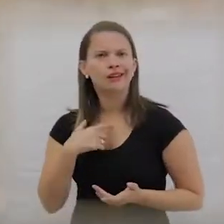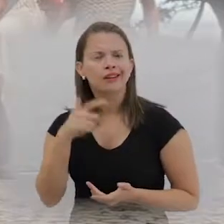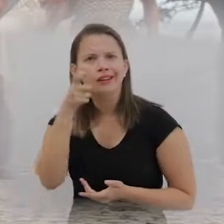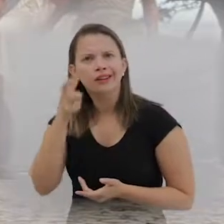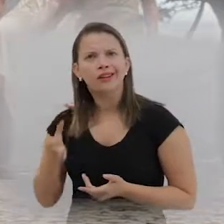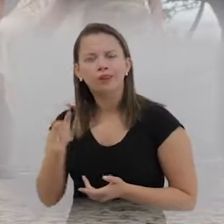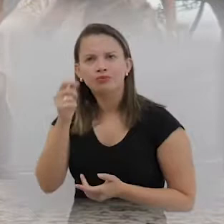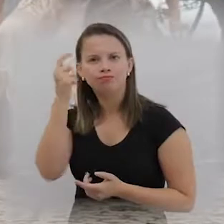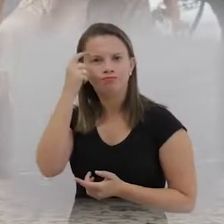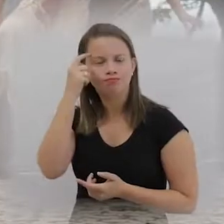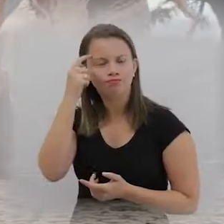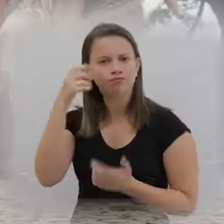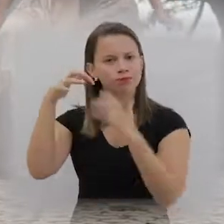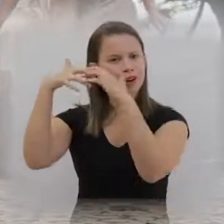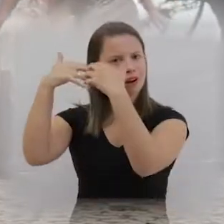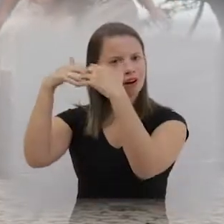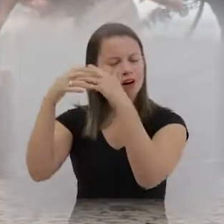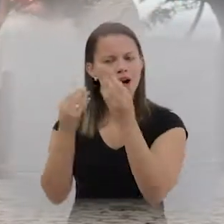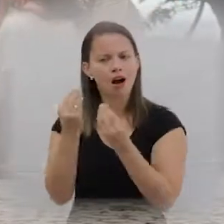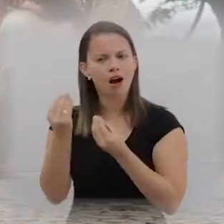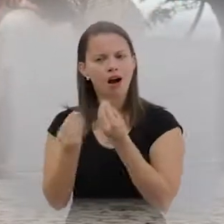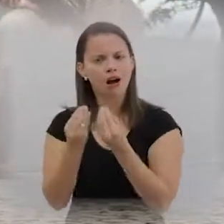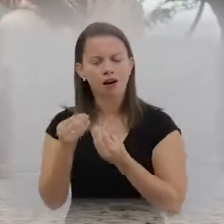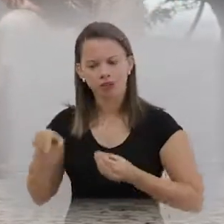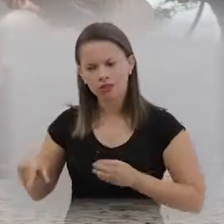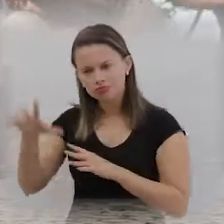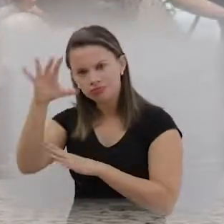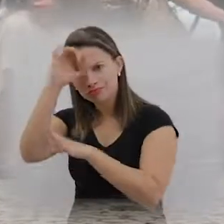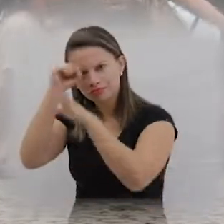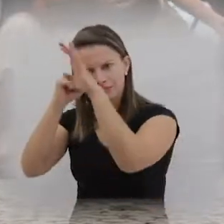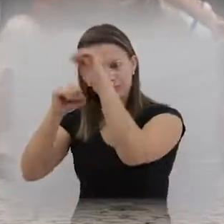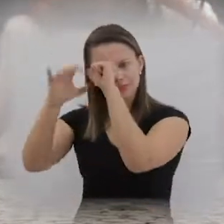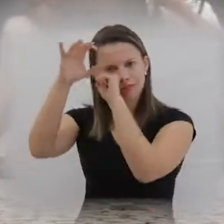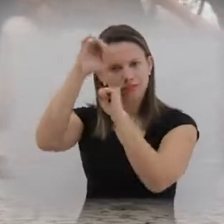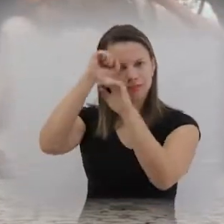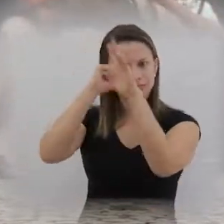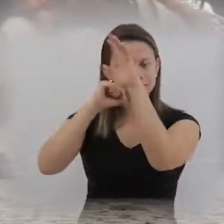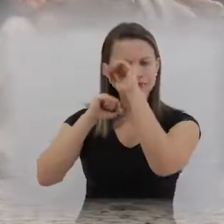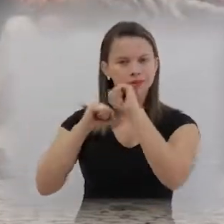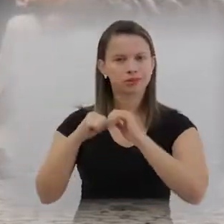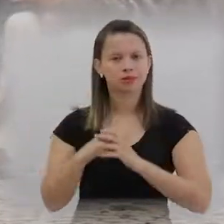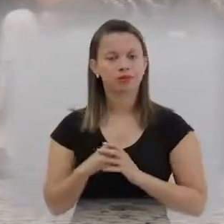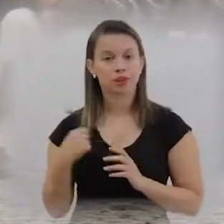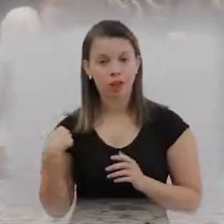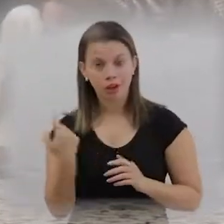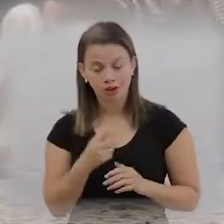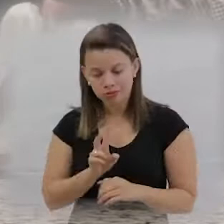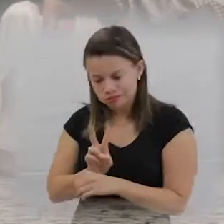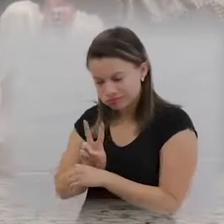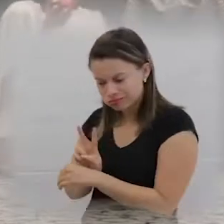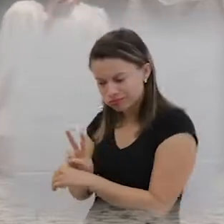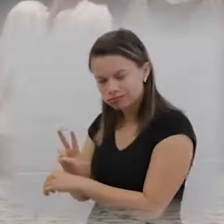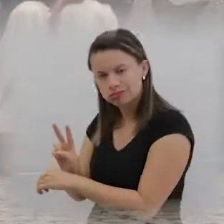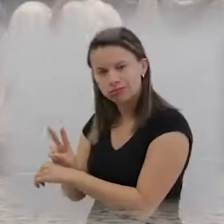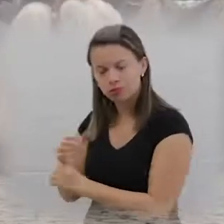nesses exemplos, como que elas fazem no seu aprendizado, para que a gente vá circundando elas